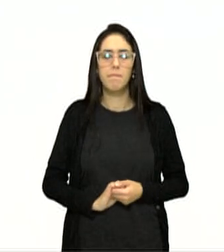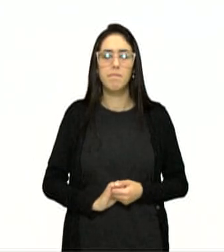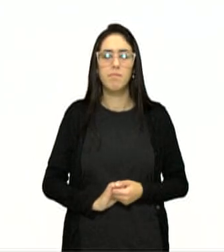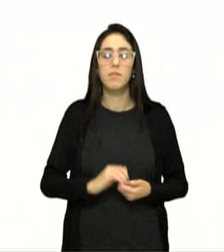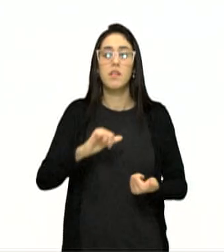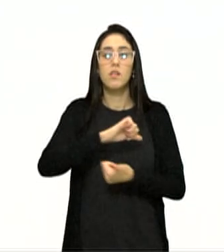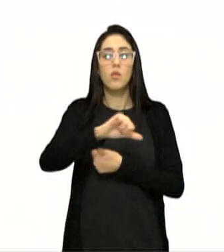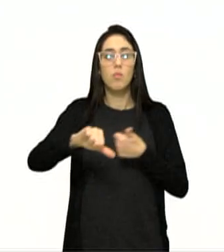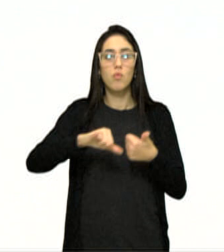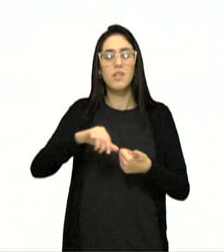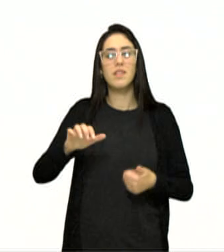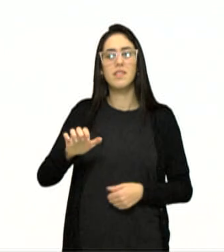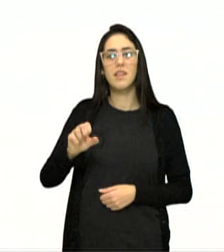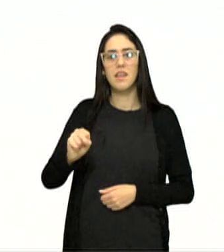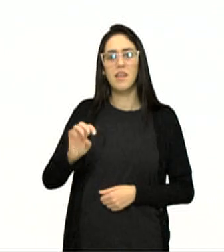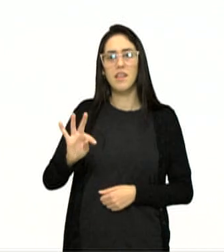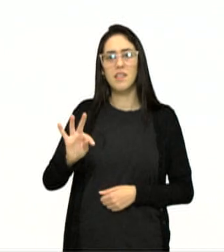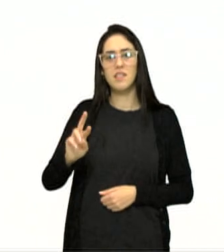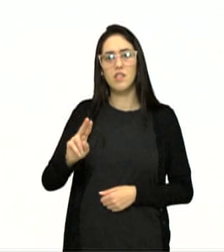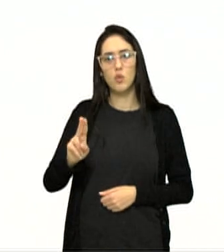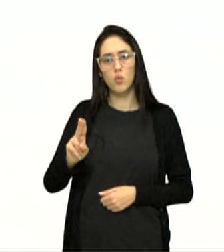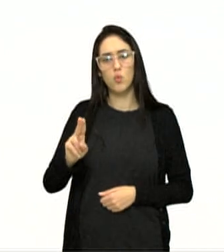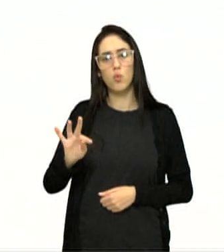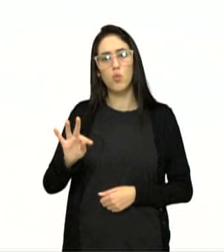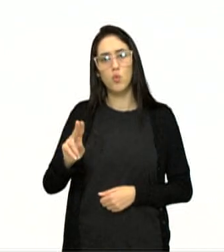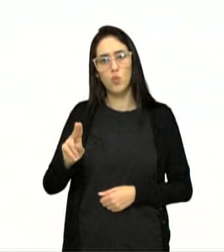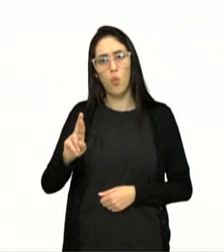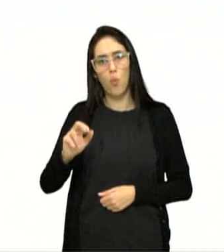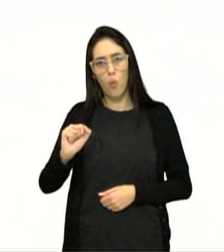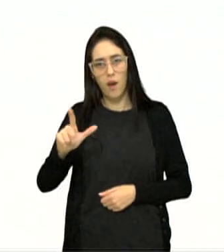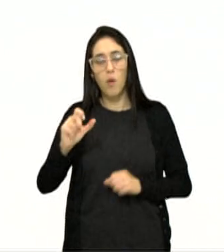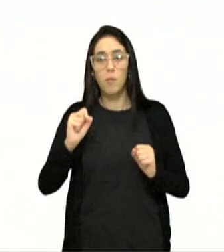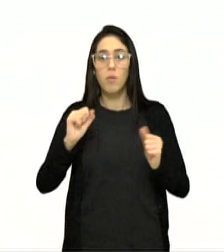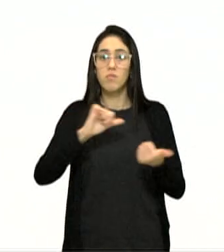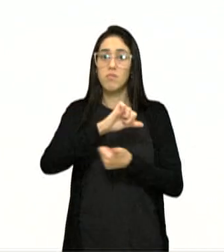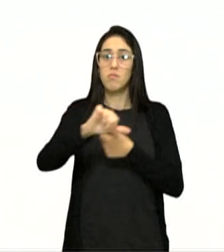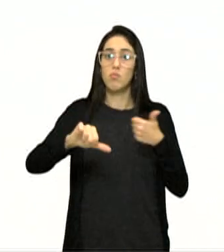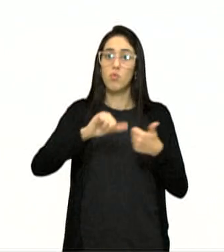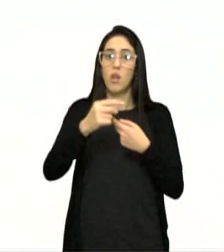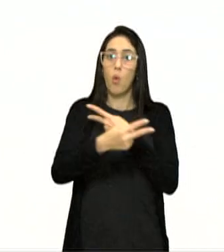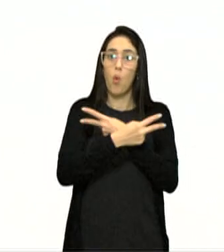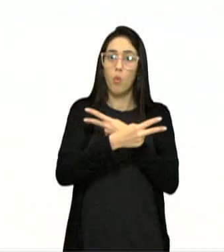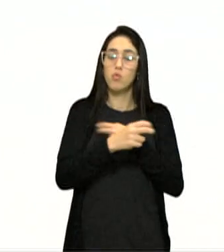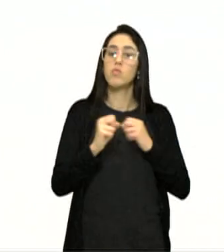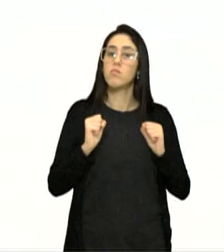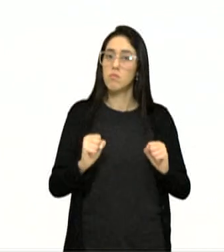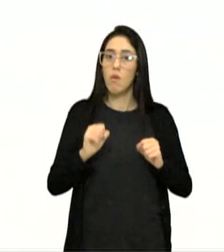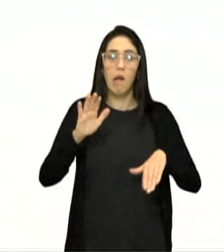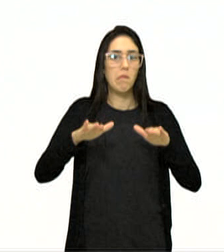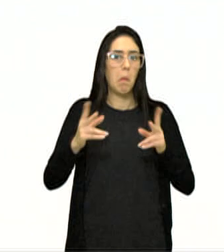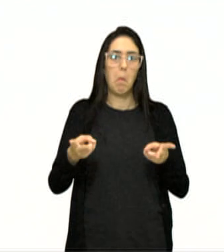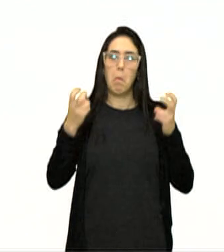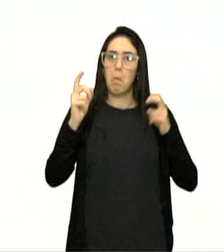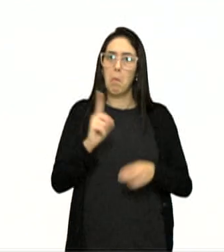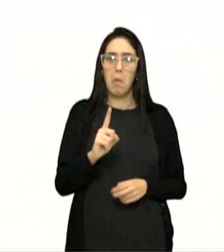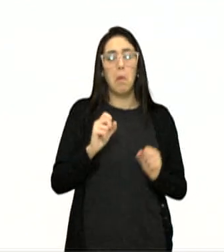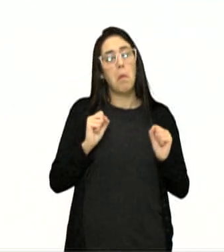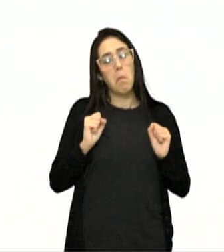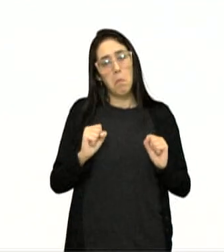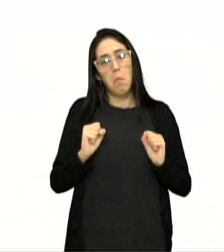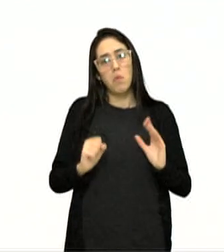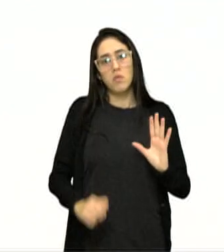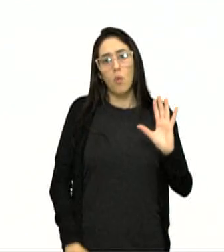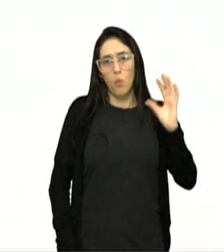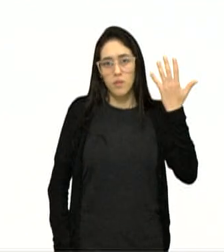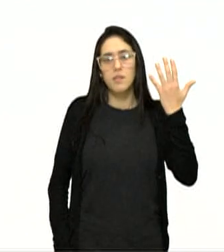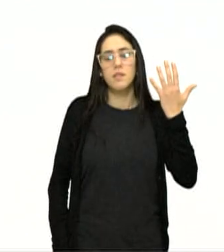então pode levar ali alterações morfológicas nos cromossomos, tá? Às vezes pode ser imperceptível, apenas um gene, mas aqui